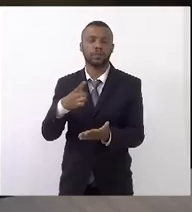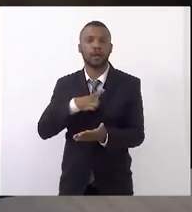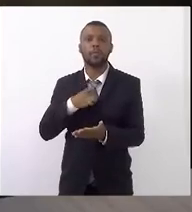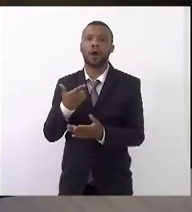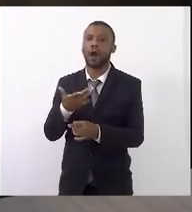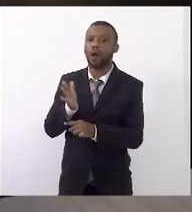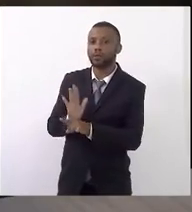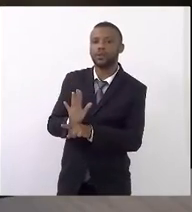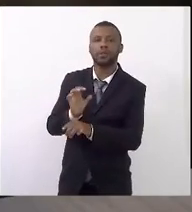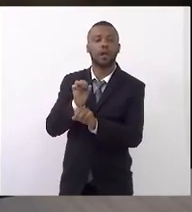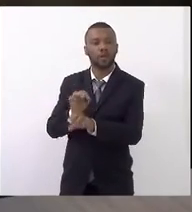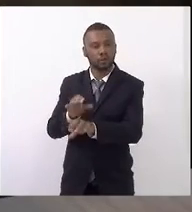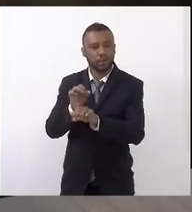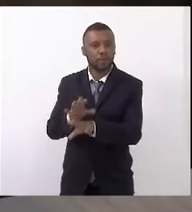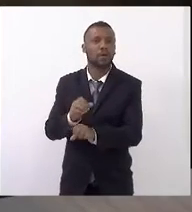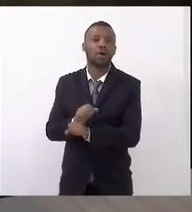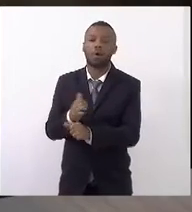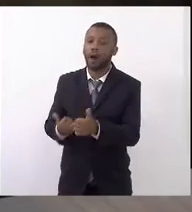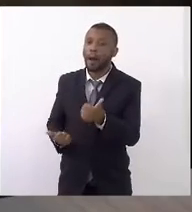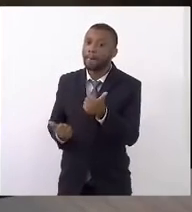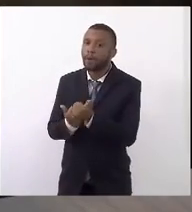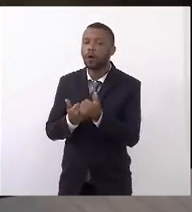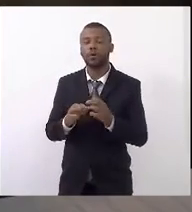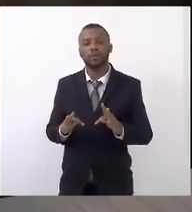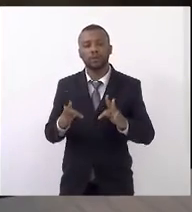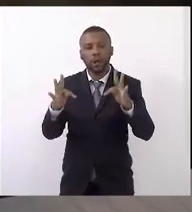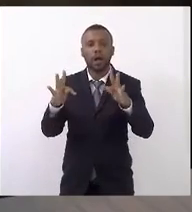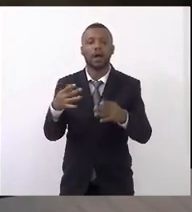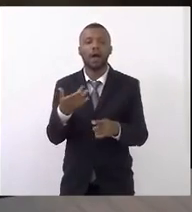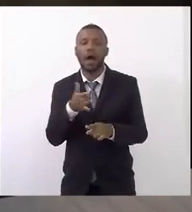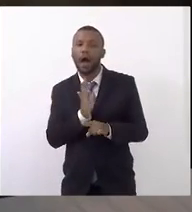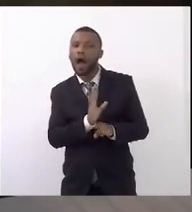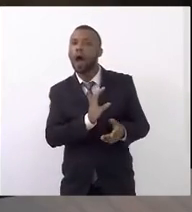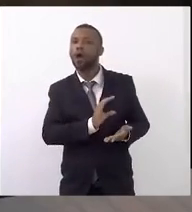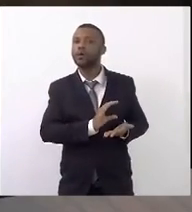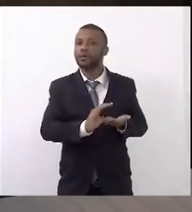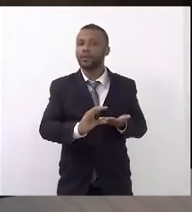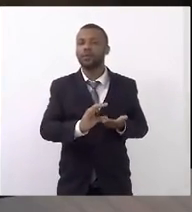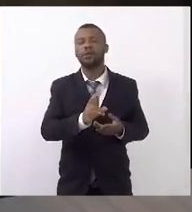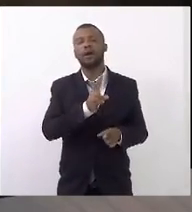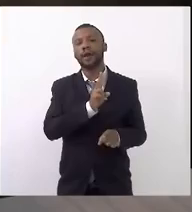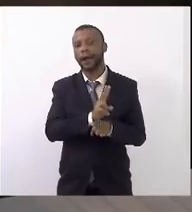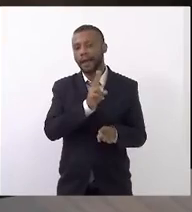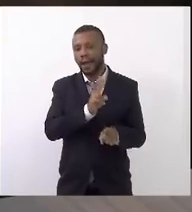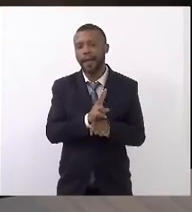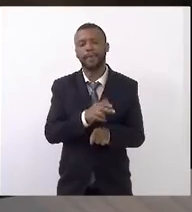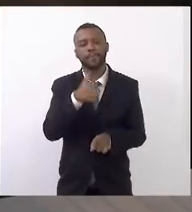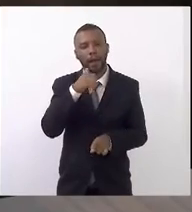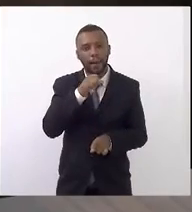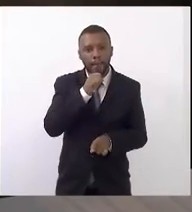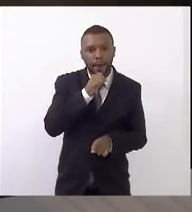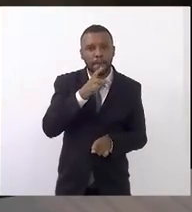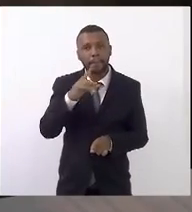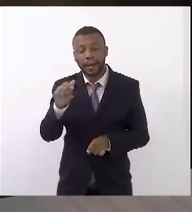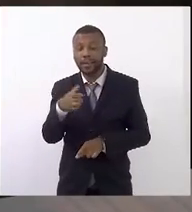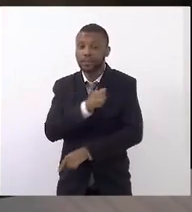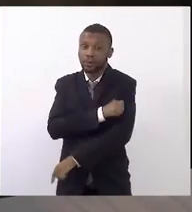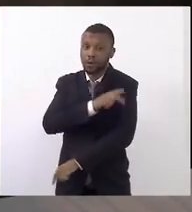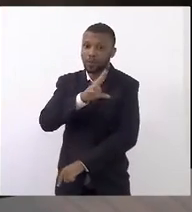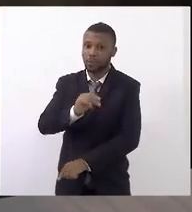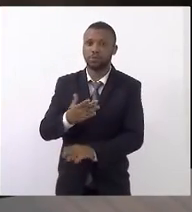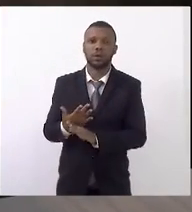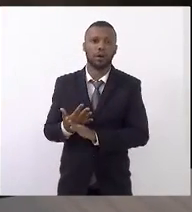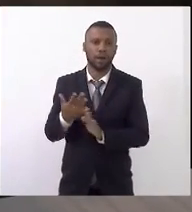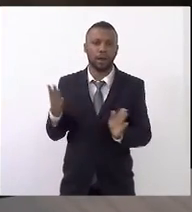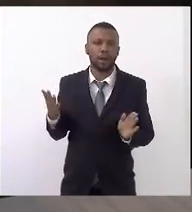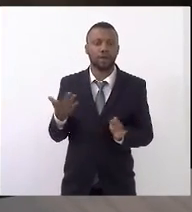educação, aporte tecnológico, auxílio creche para mães e pais estudantes, auxílio moradia para